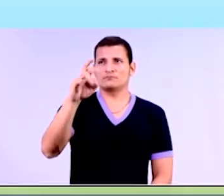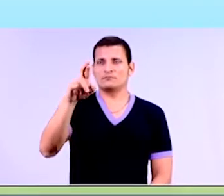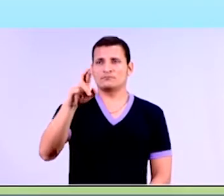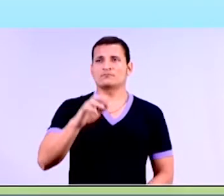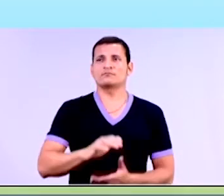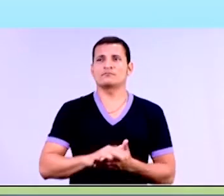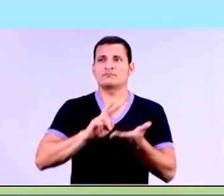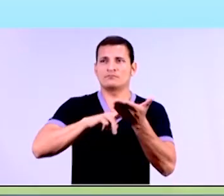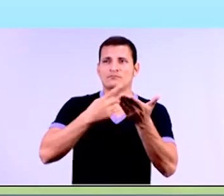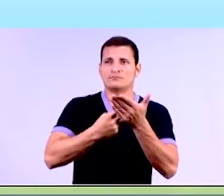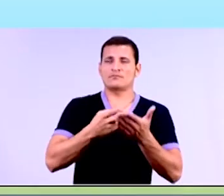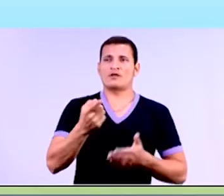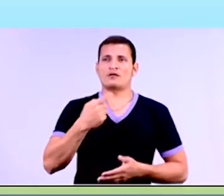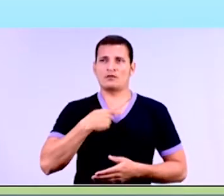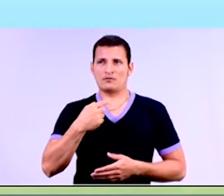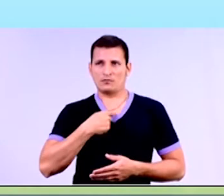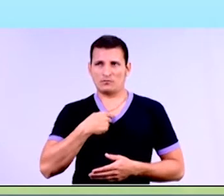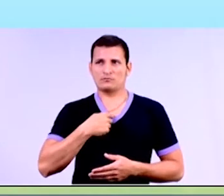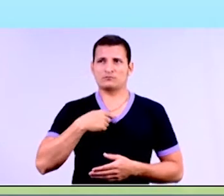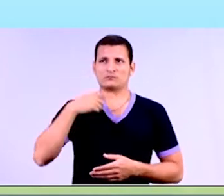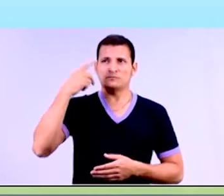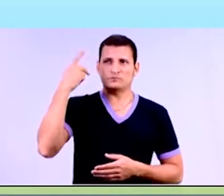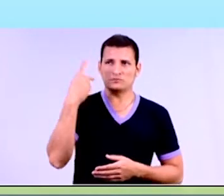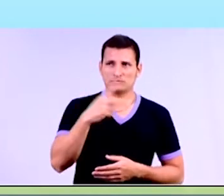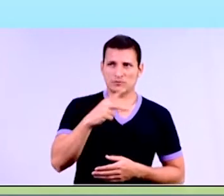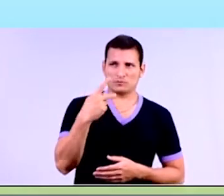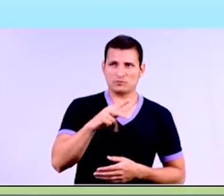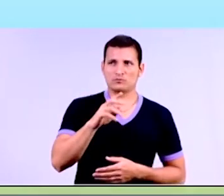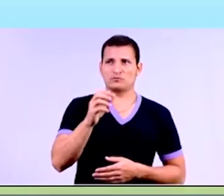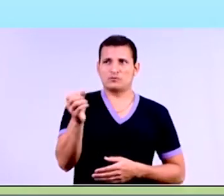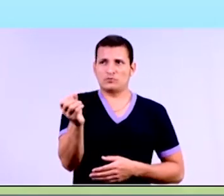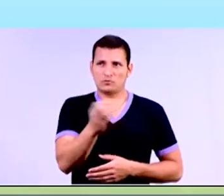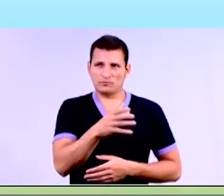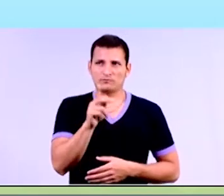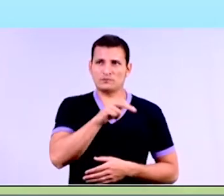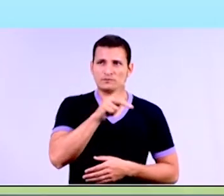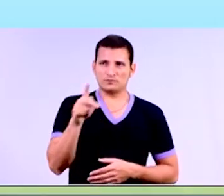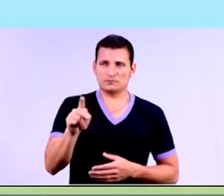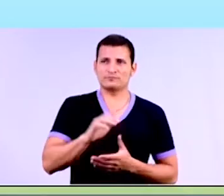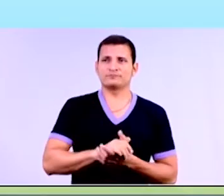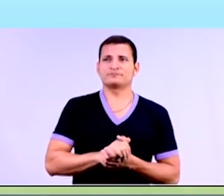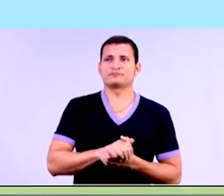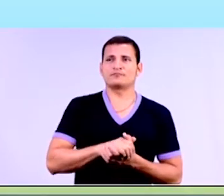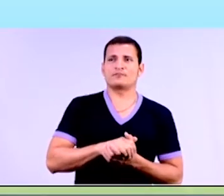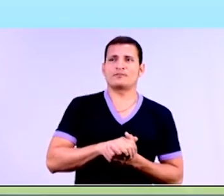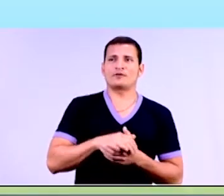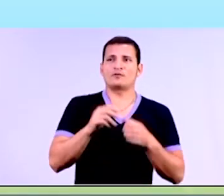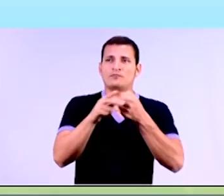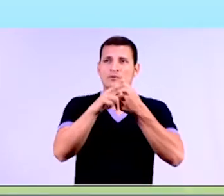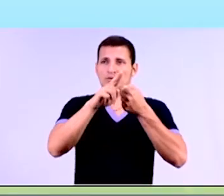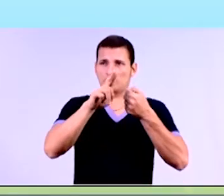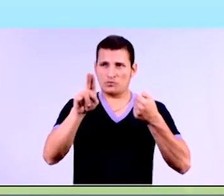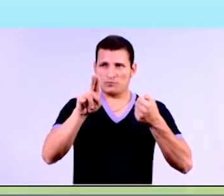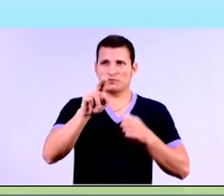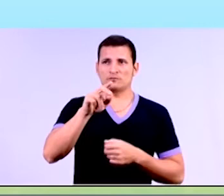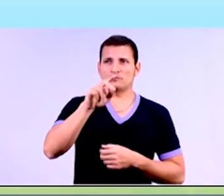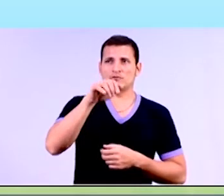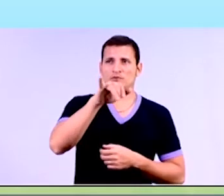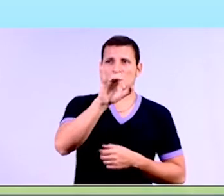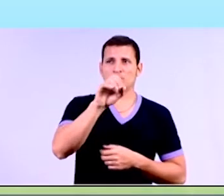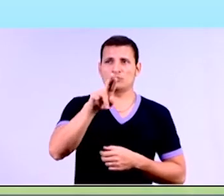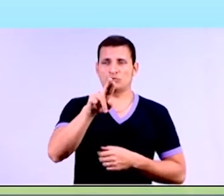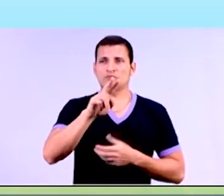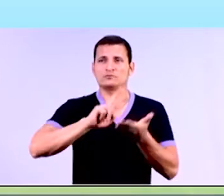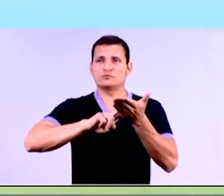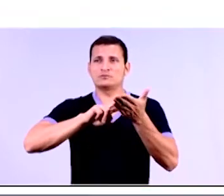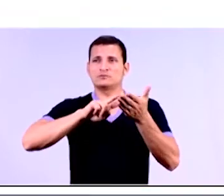significa eu. You look young. Então, nós temos o pronome you, que significa você.